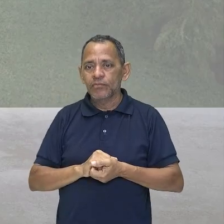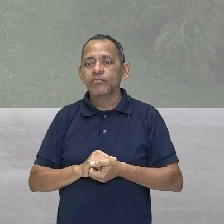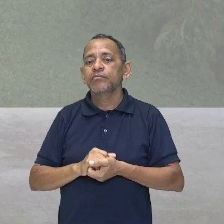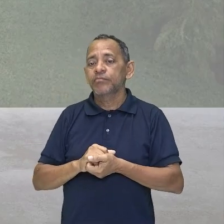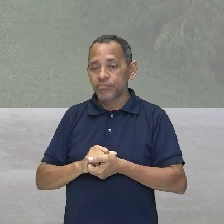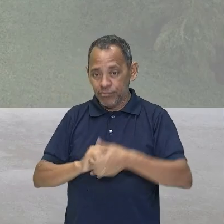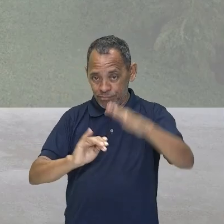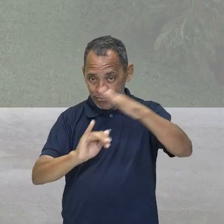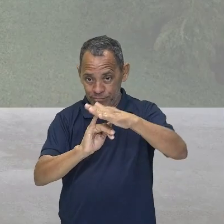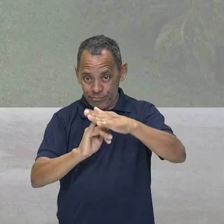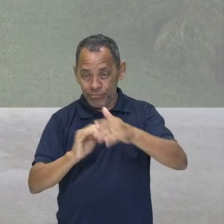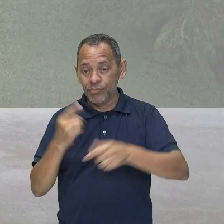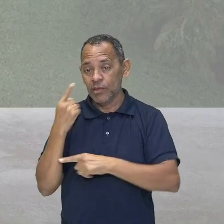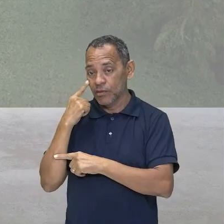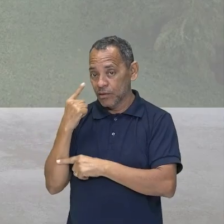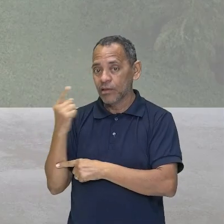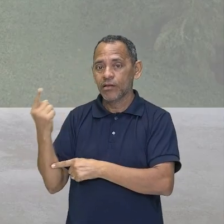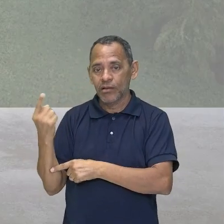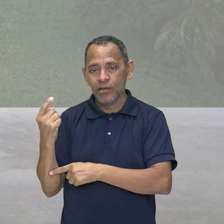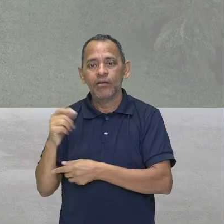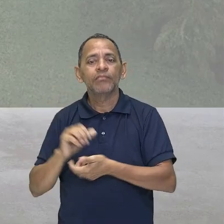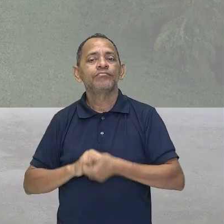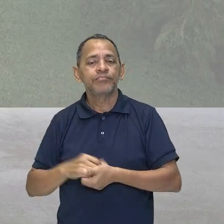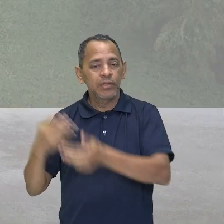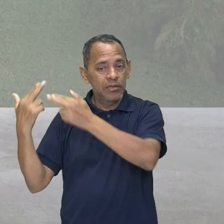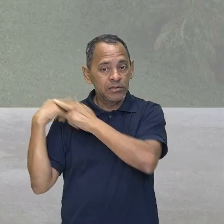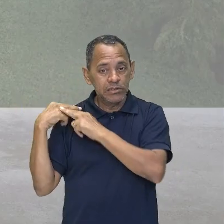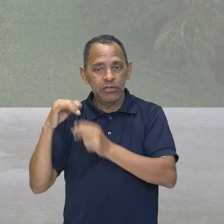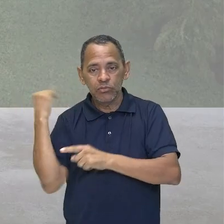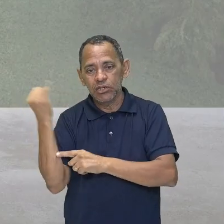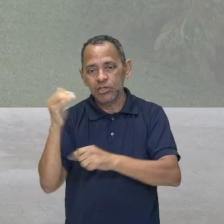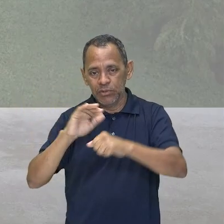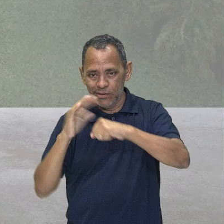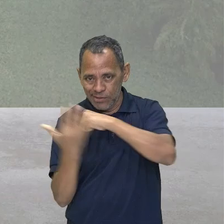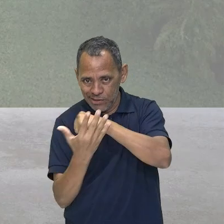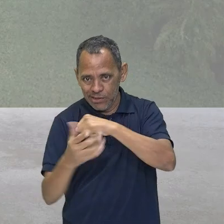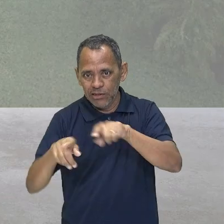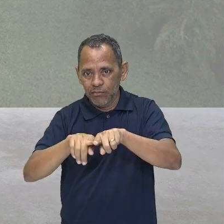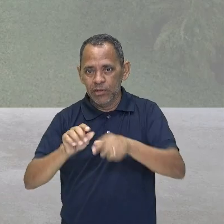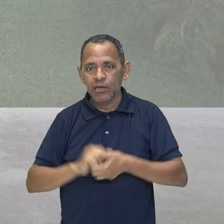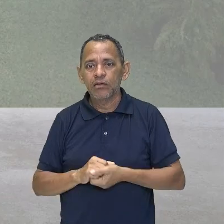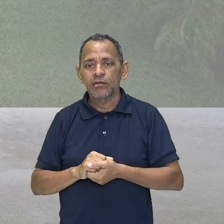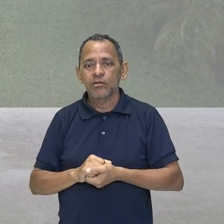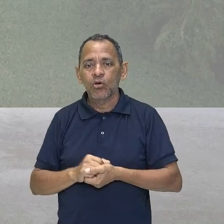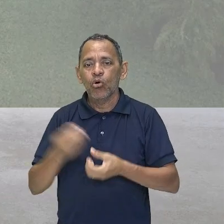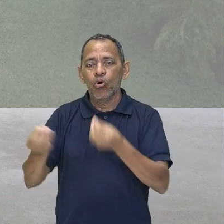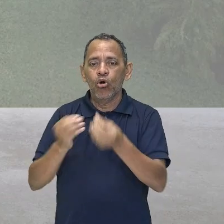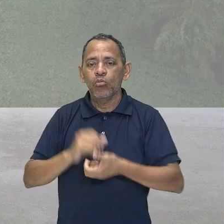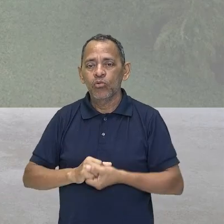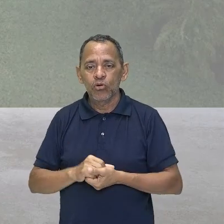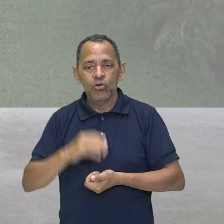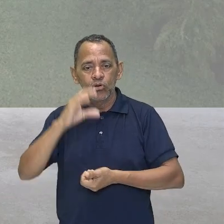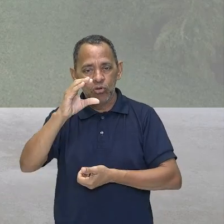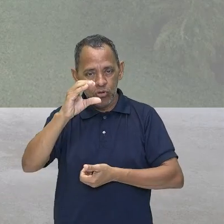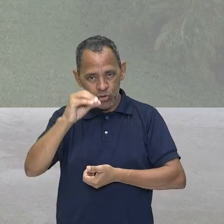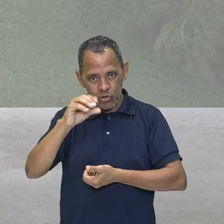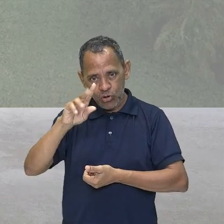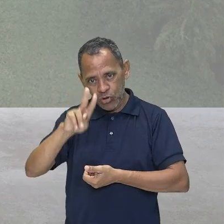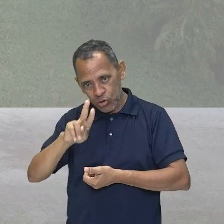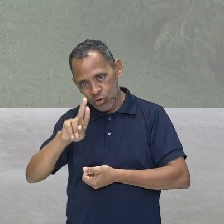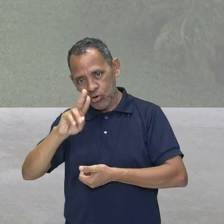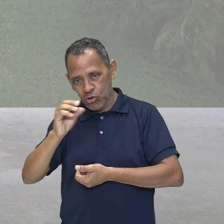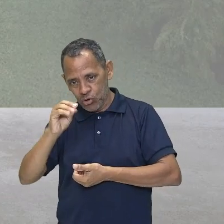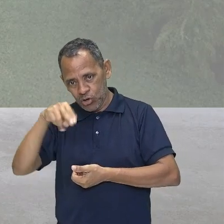papel crucial durante a pandemia do Covid-19, sendo responsável pela produção da vacina Coronavac no Brasil, que acelerou o processo